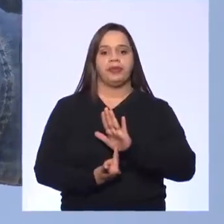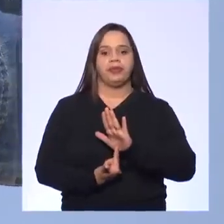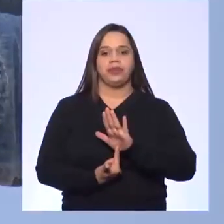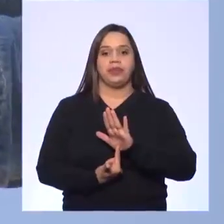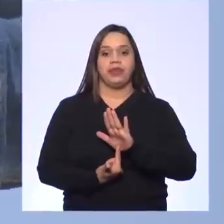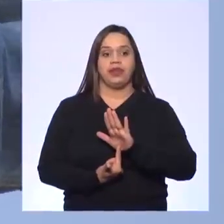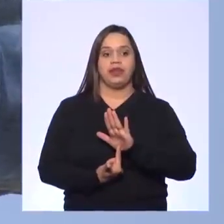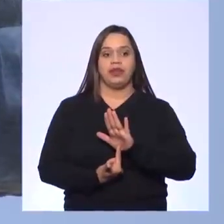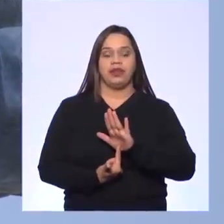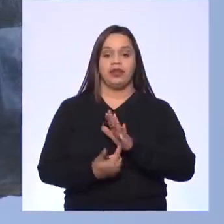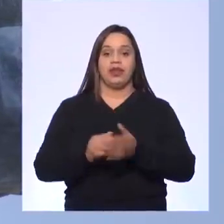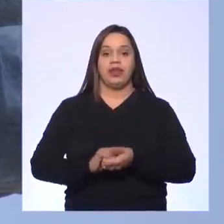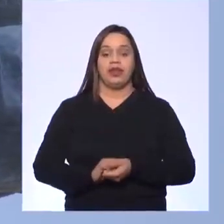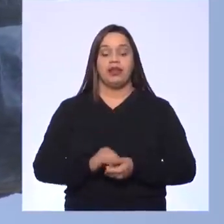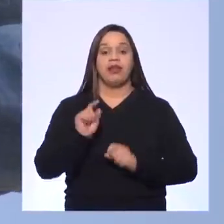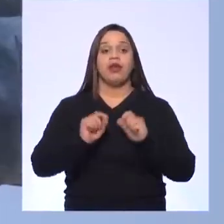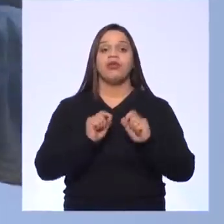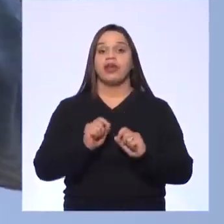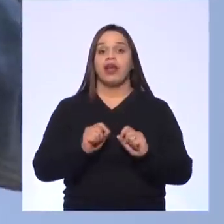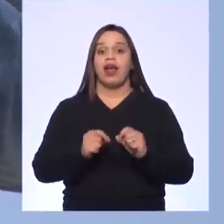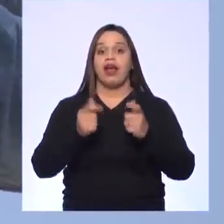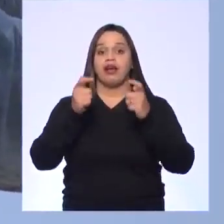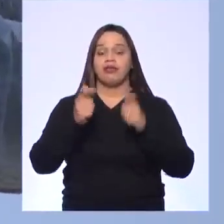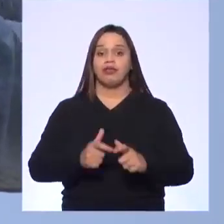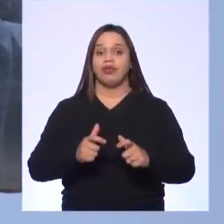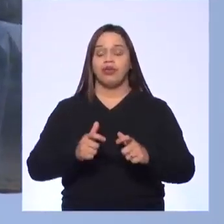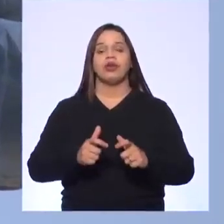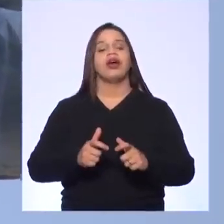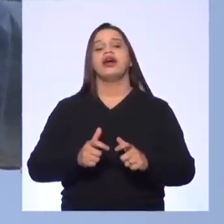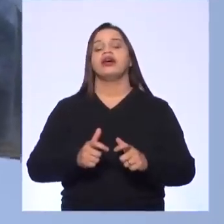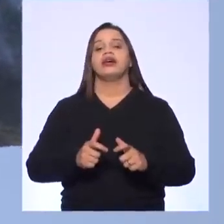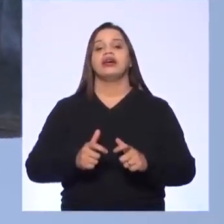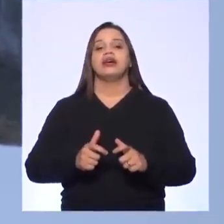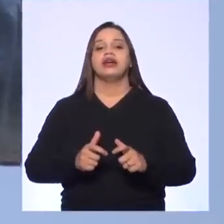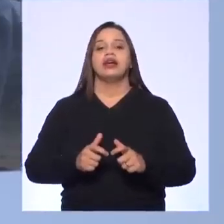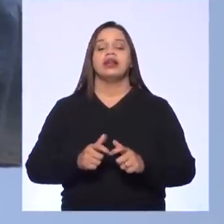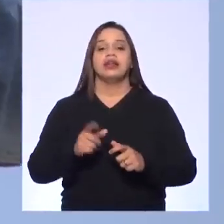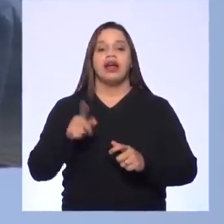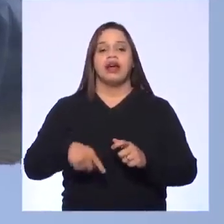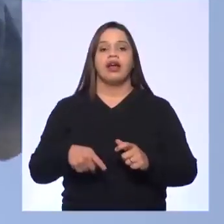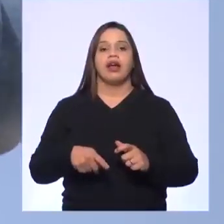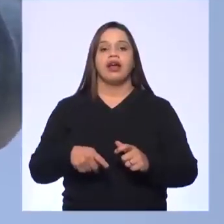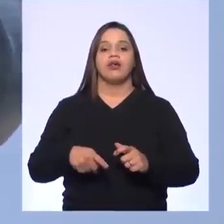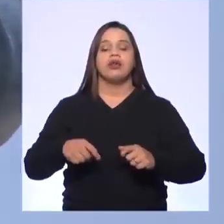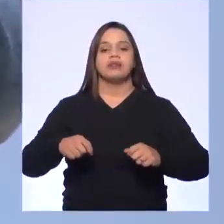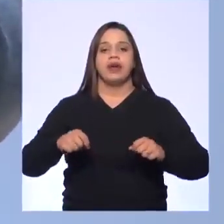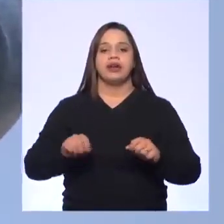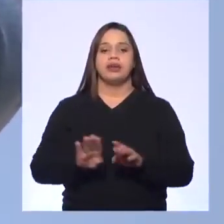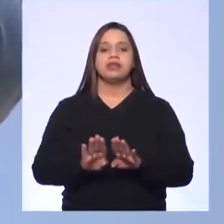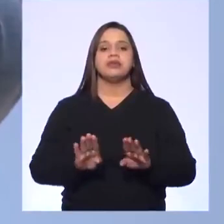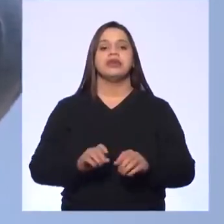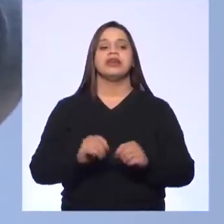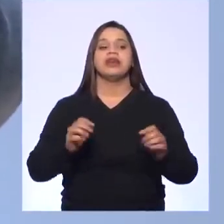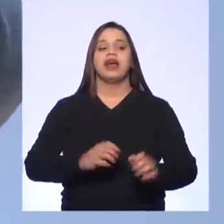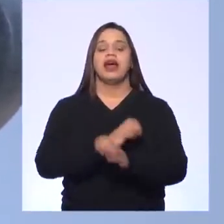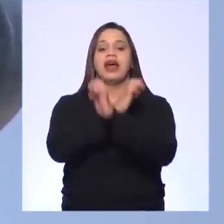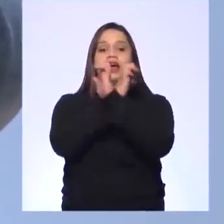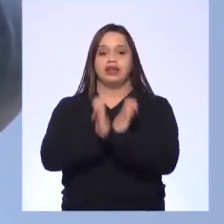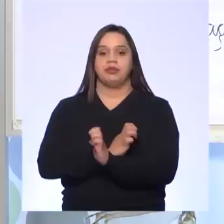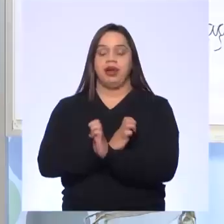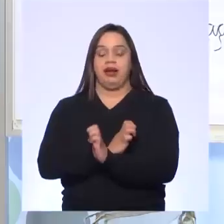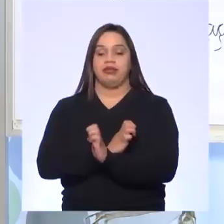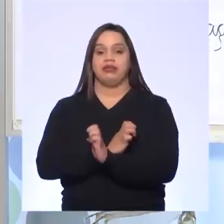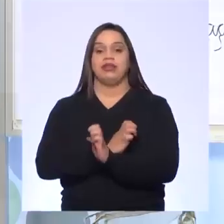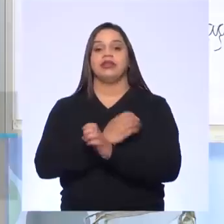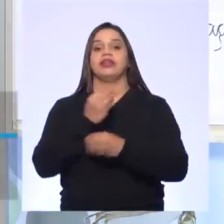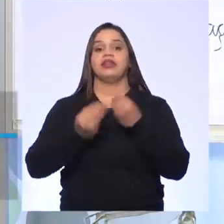ele vai representar Esparta, está bem? Então, vai representar Esparta. Quais são as características de Esparta? Olha, Esparta, eles